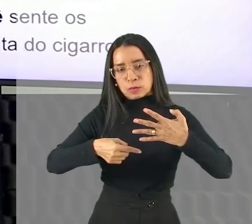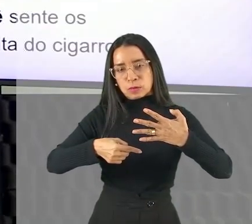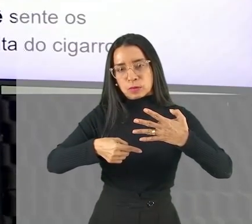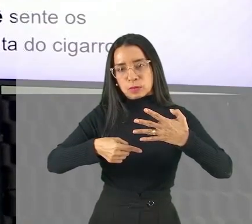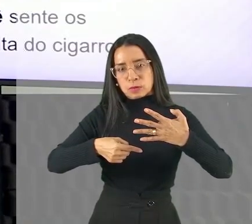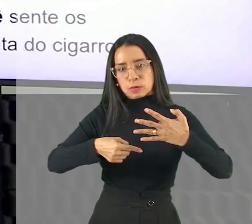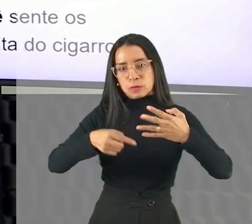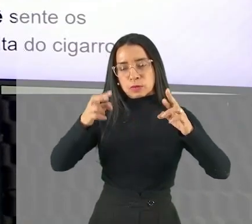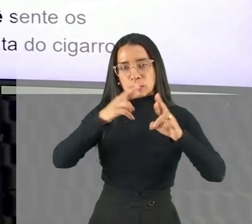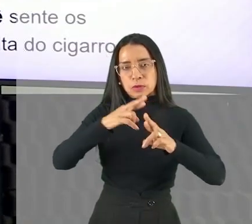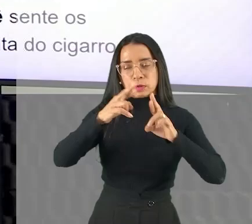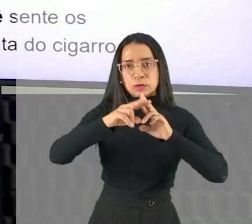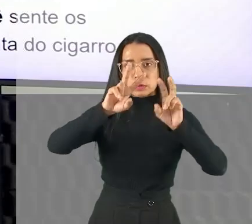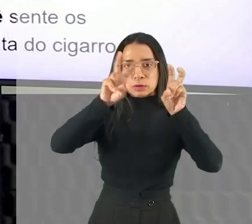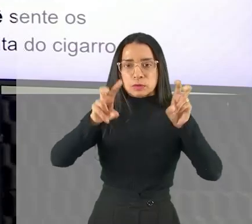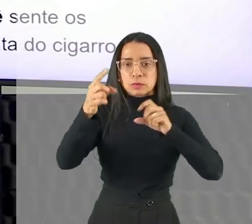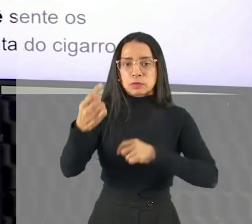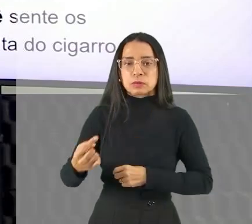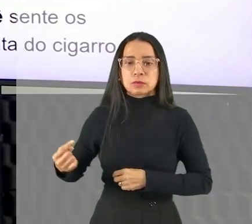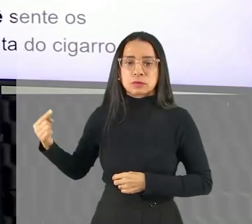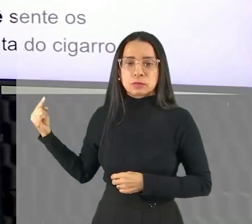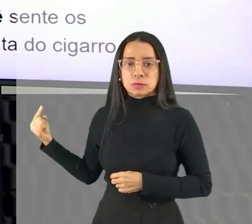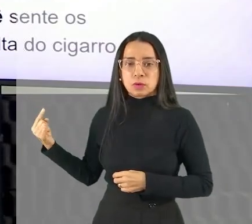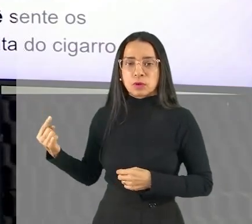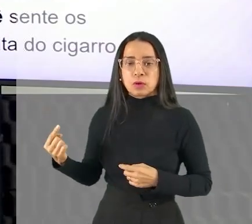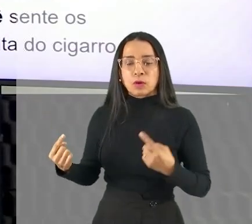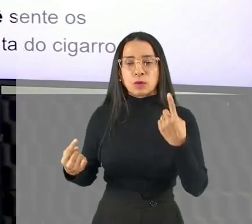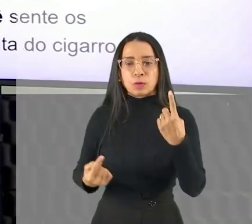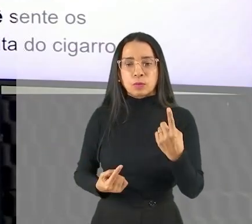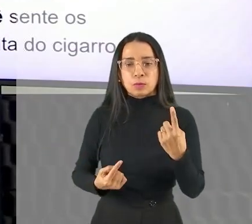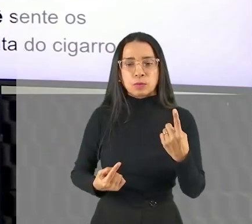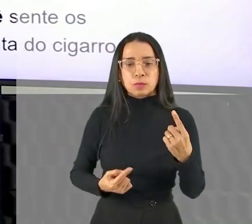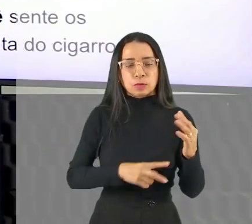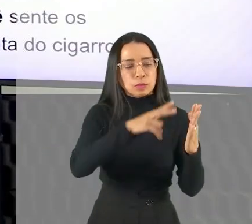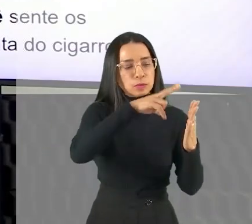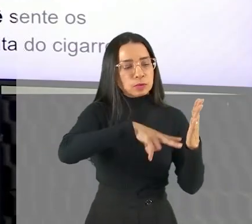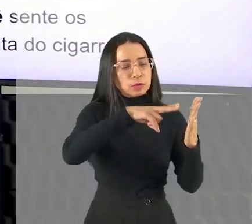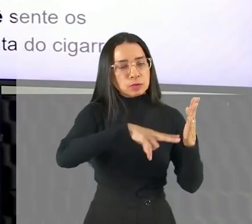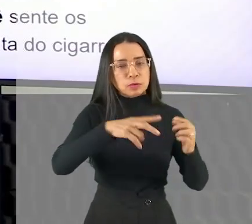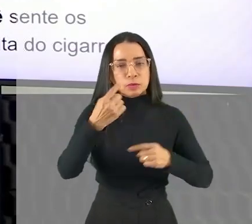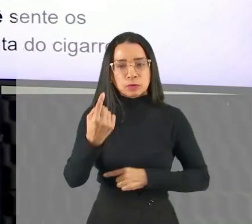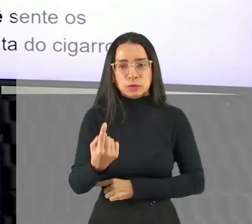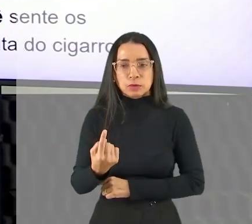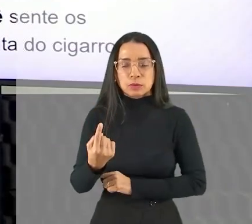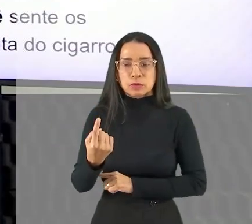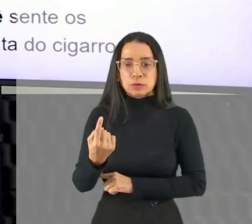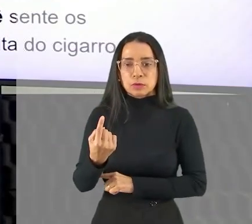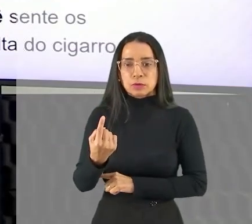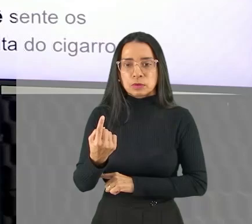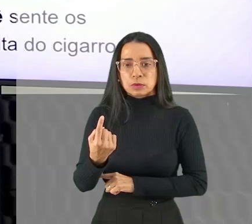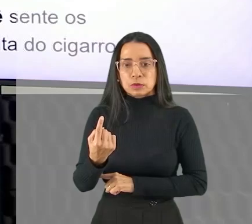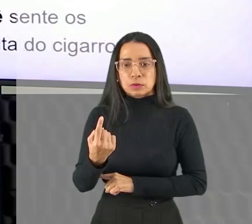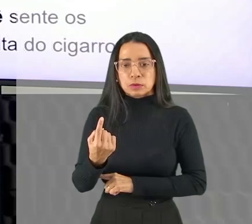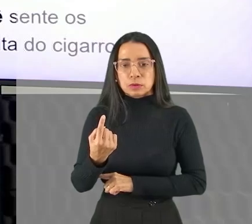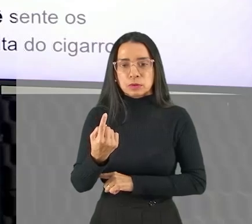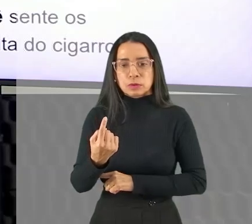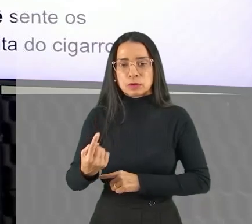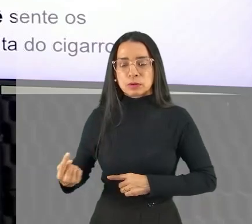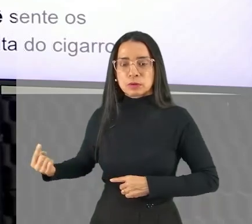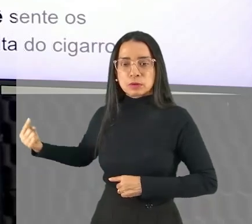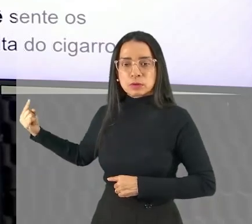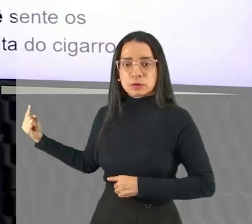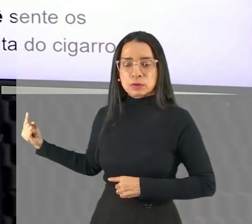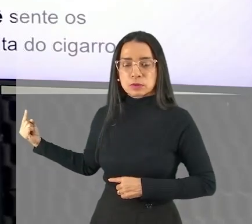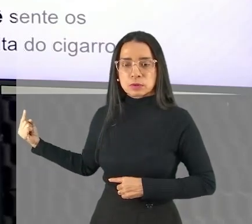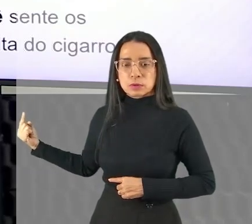1. Fumar aumenta o número de receptores do seu cérebro que se ativam com nicotina.